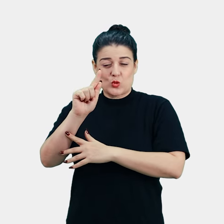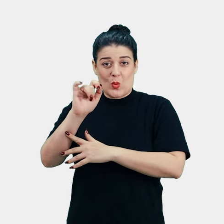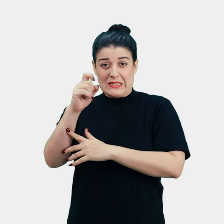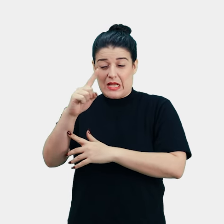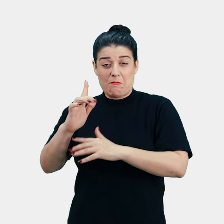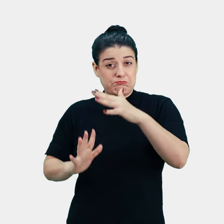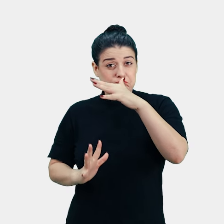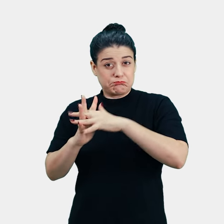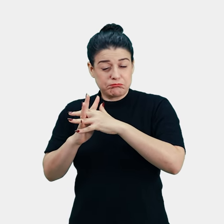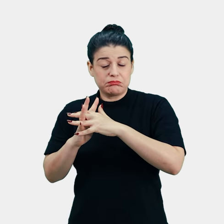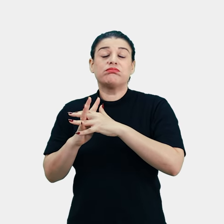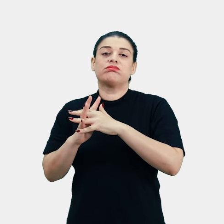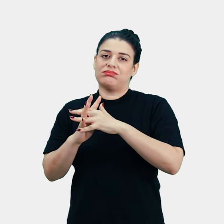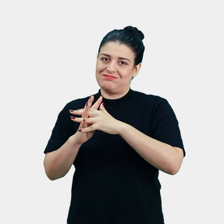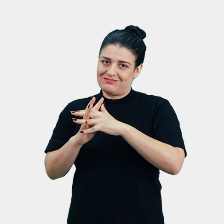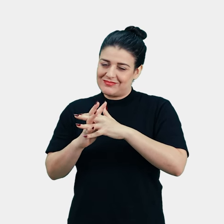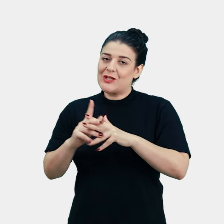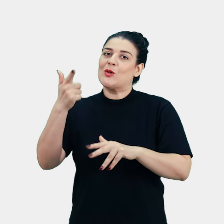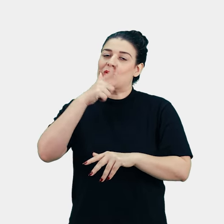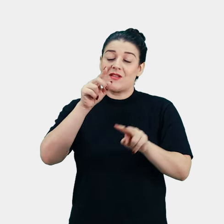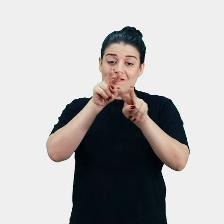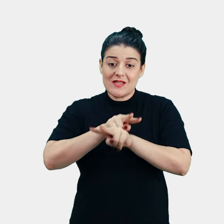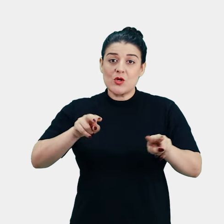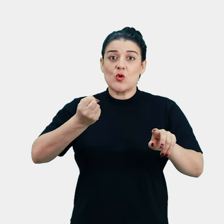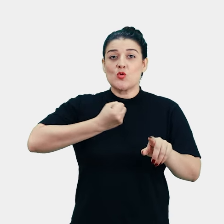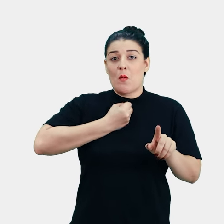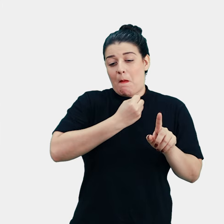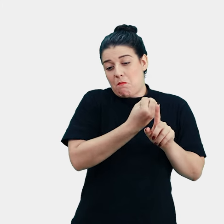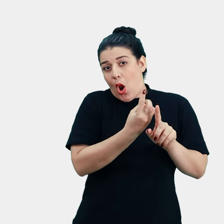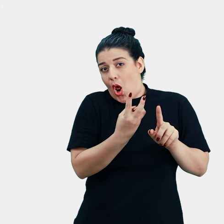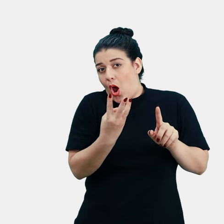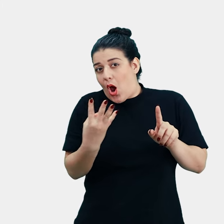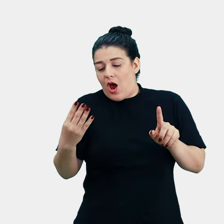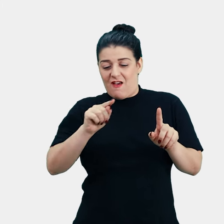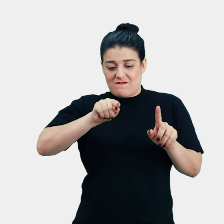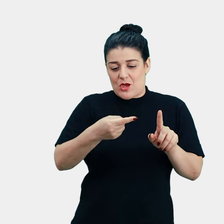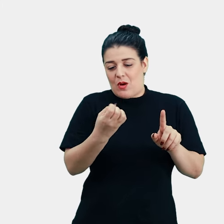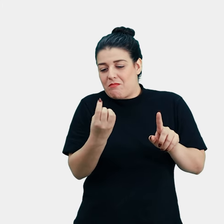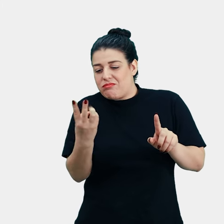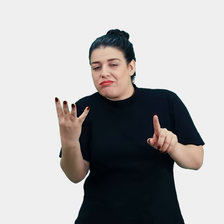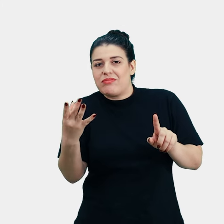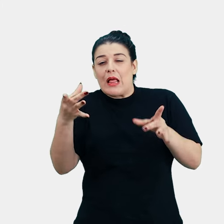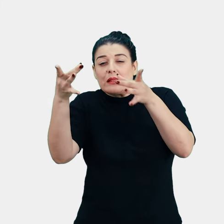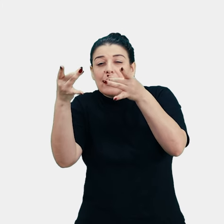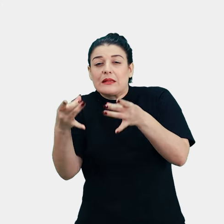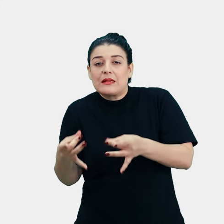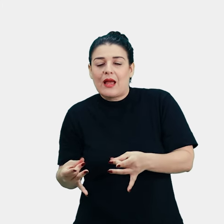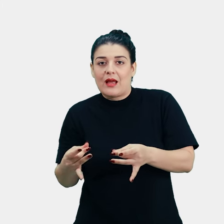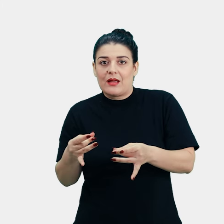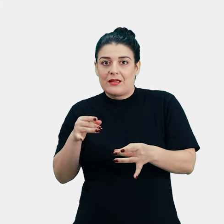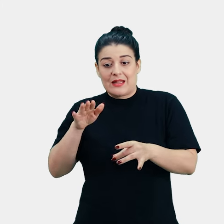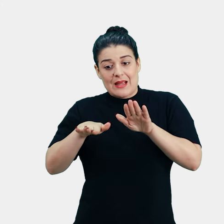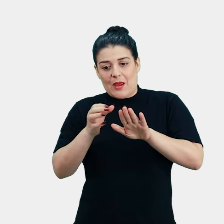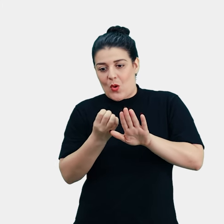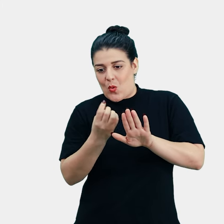alta resolução, você vai conseguir visualizar nos espectros números após a vírgula. E a quantidade